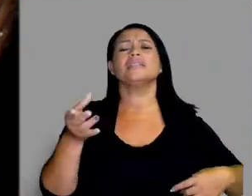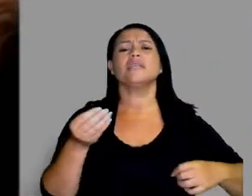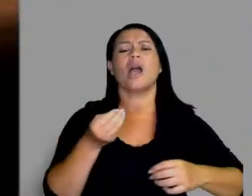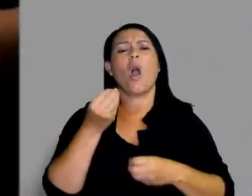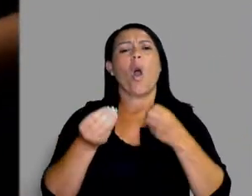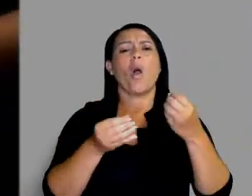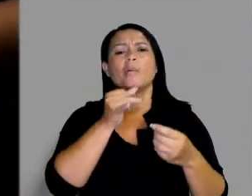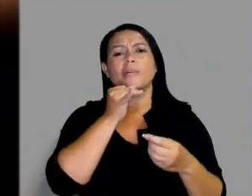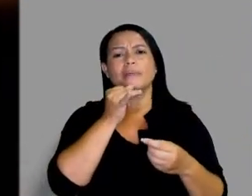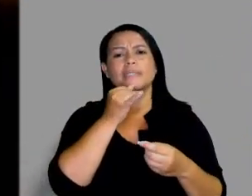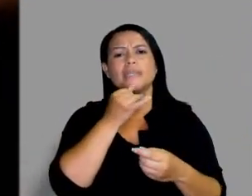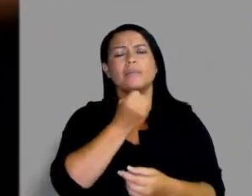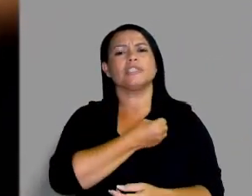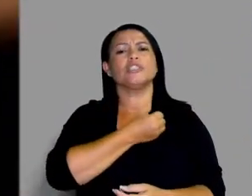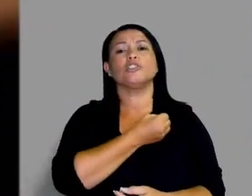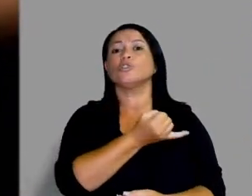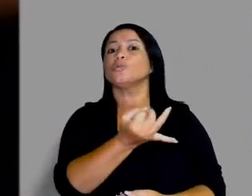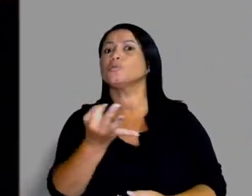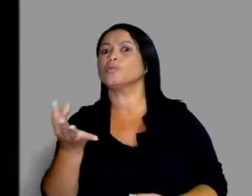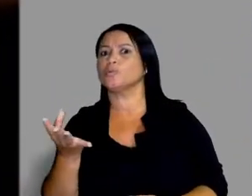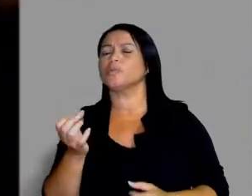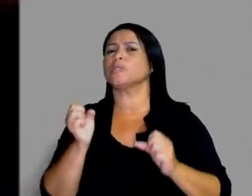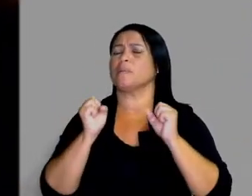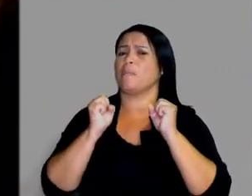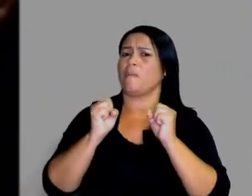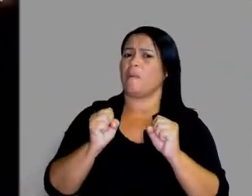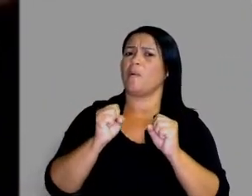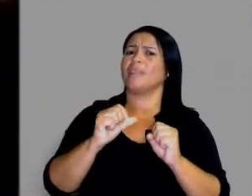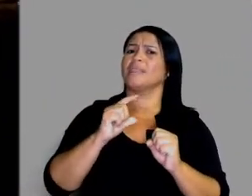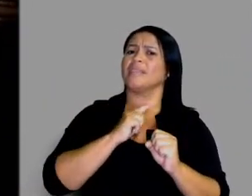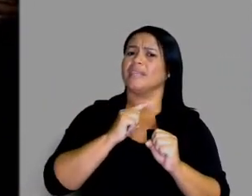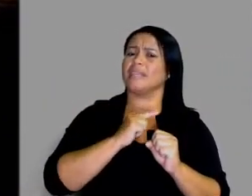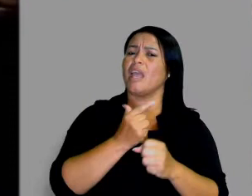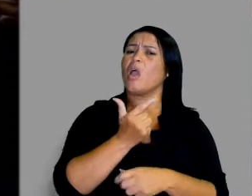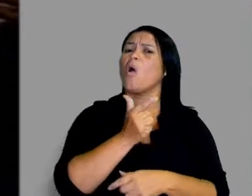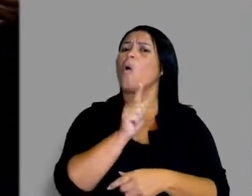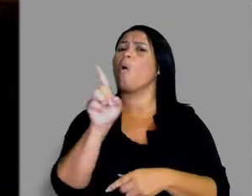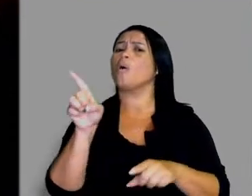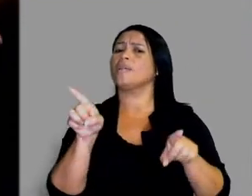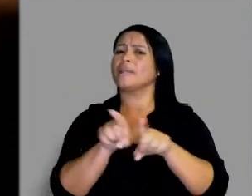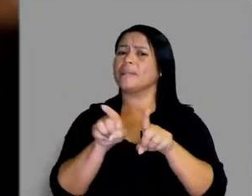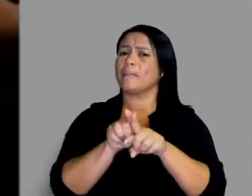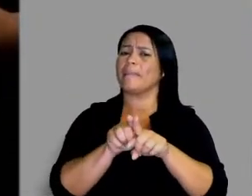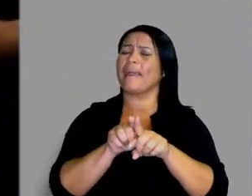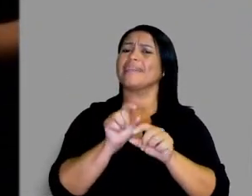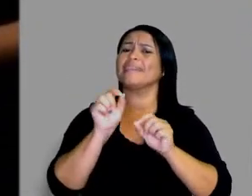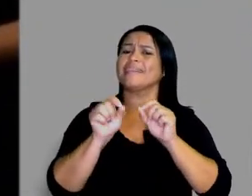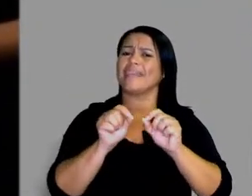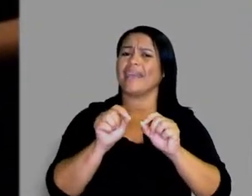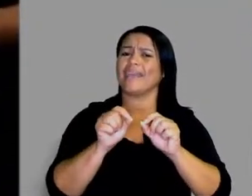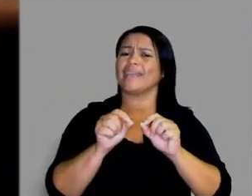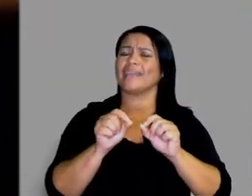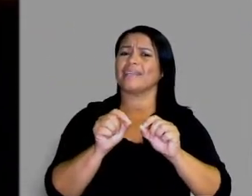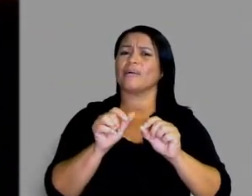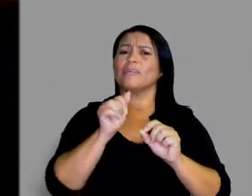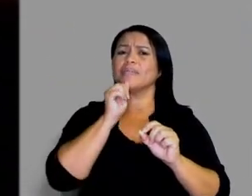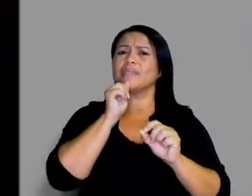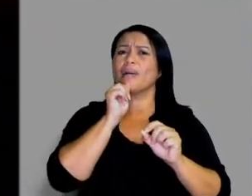Dessa forma, esses números, eles podem ter outra forma também de ser